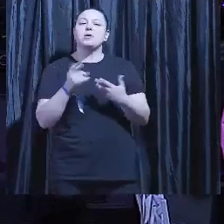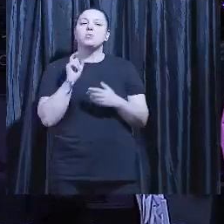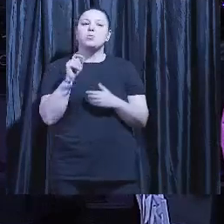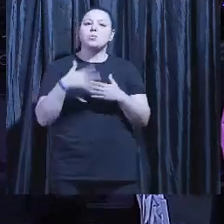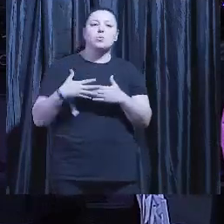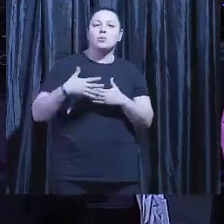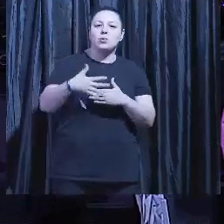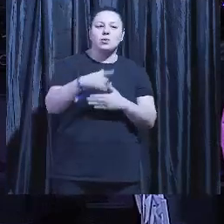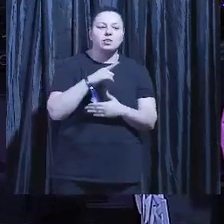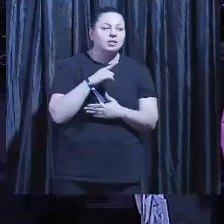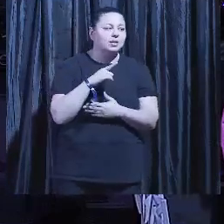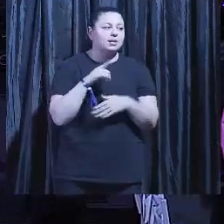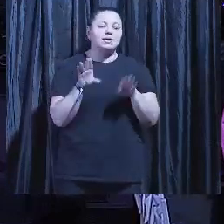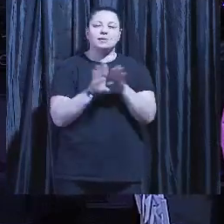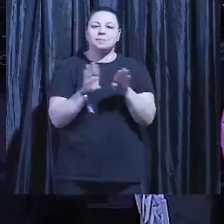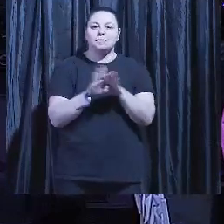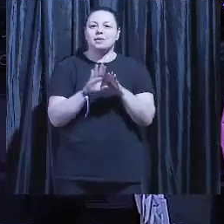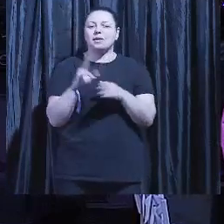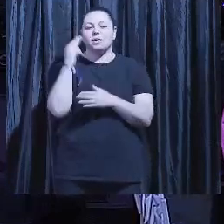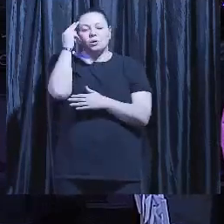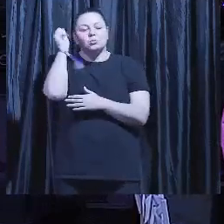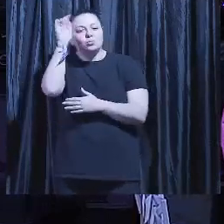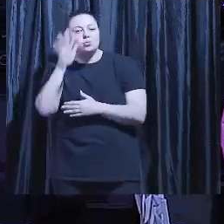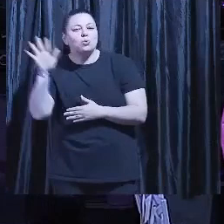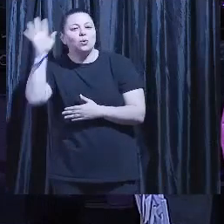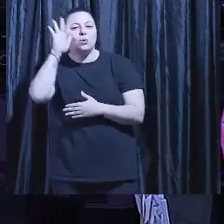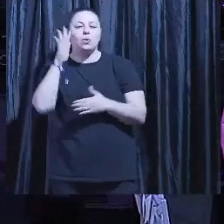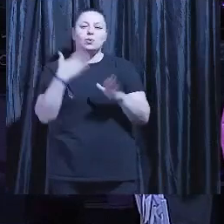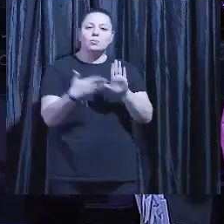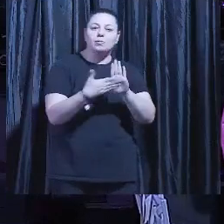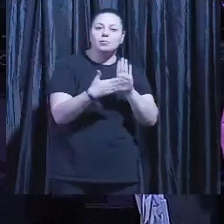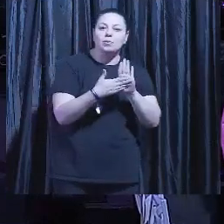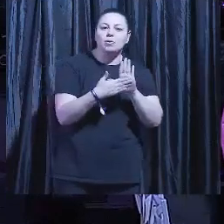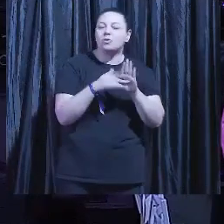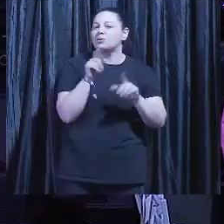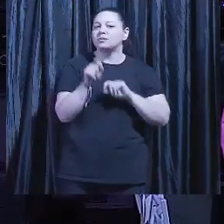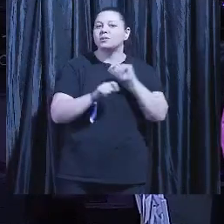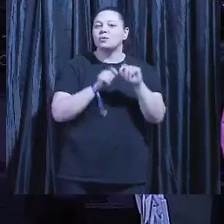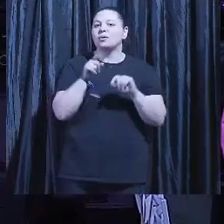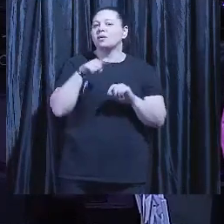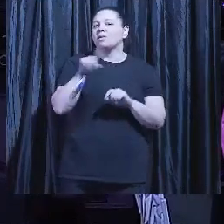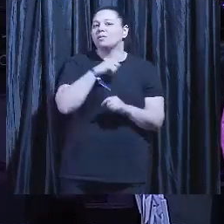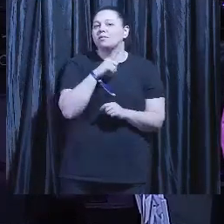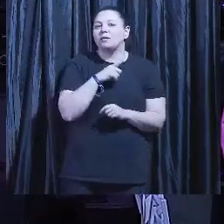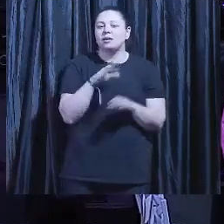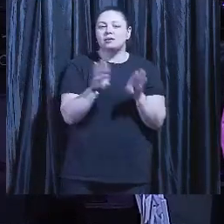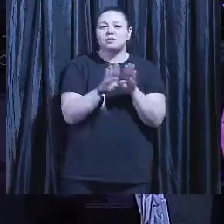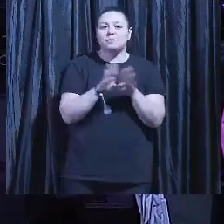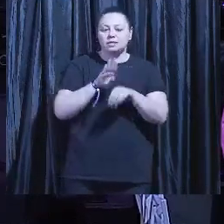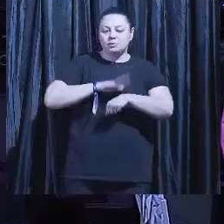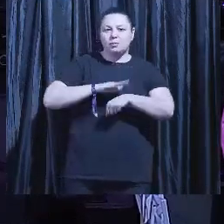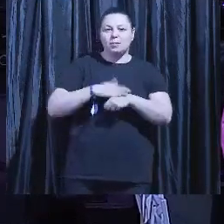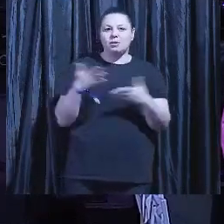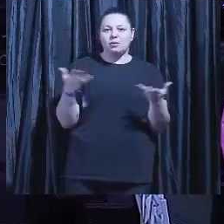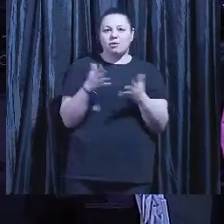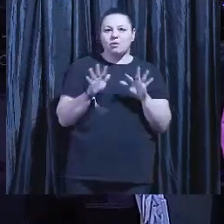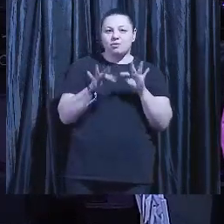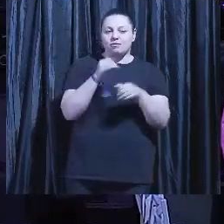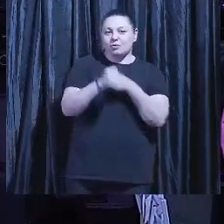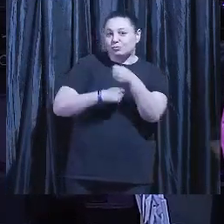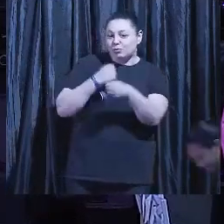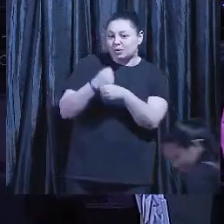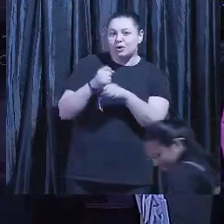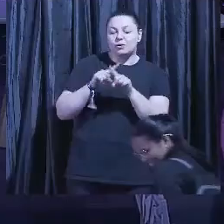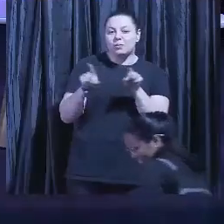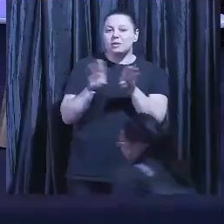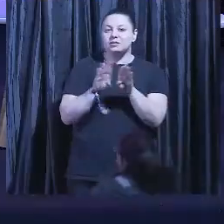gente falou de sonhos, mas também de propósito. O que está vibrando aí o coração de vocês para ainda essa reta de final de ano, mas para os